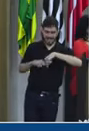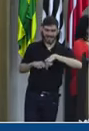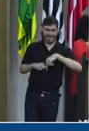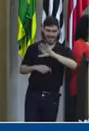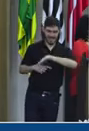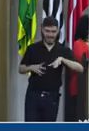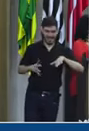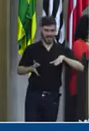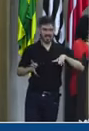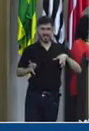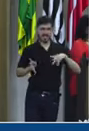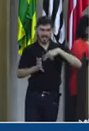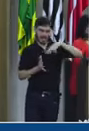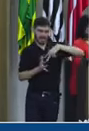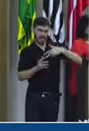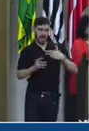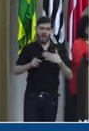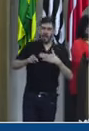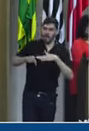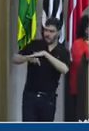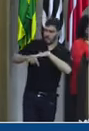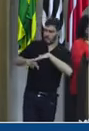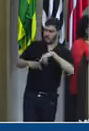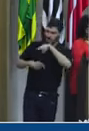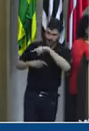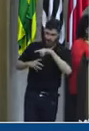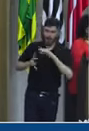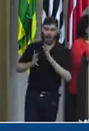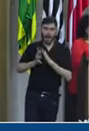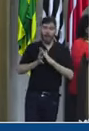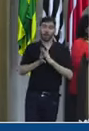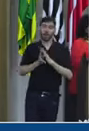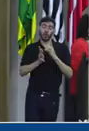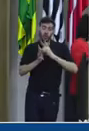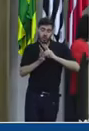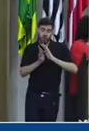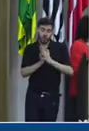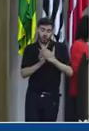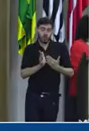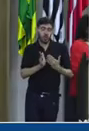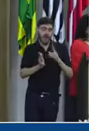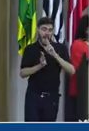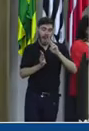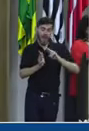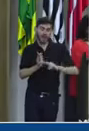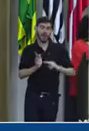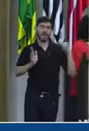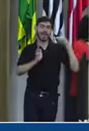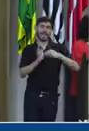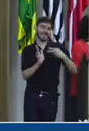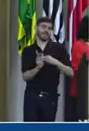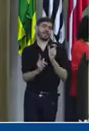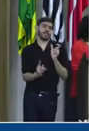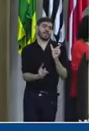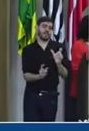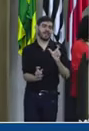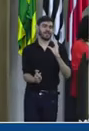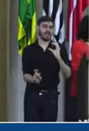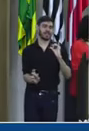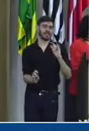começou a conversar com elas. E pedimos para elas abrirem o dicionário para ler para nós o que significava a palavra